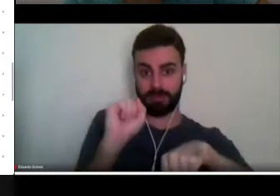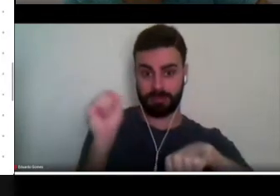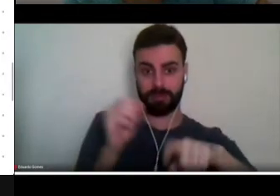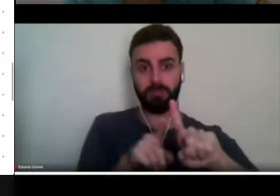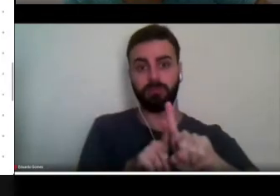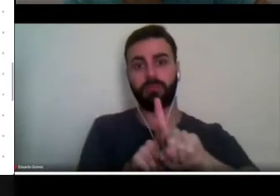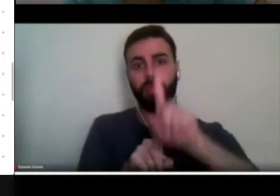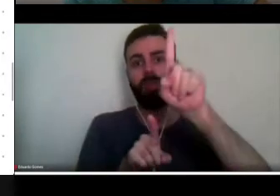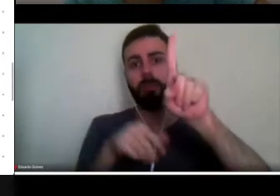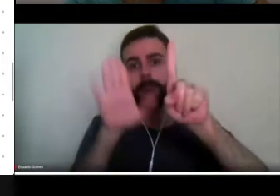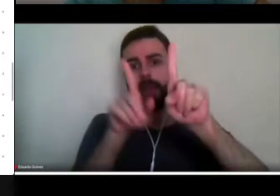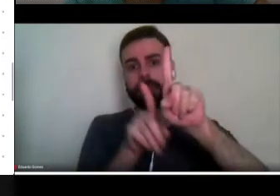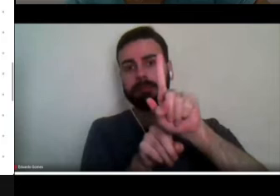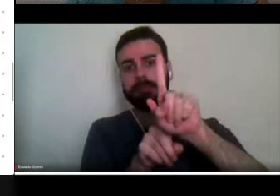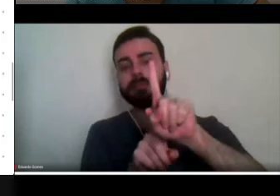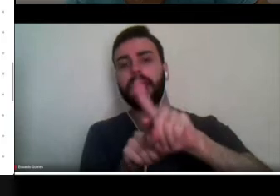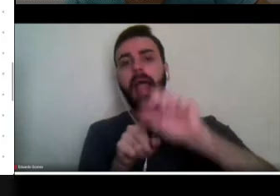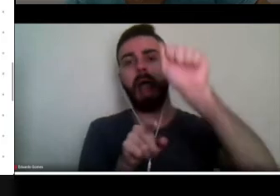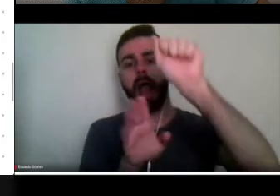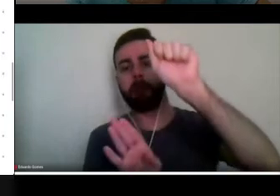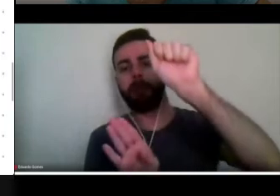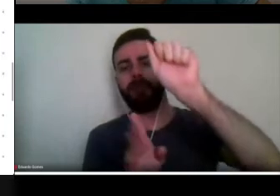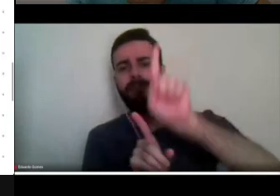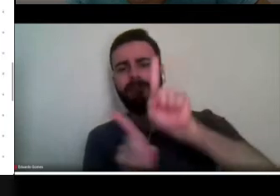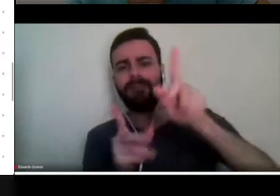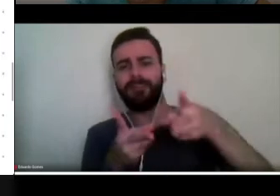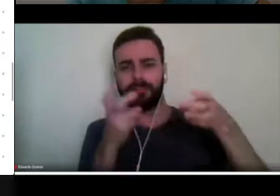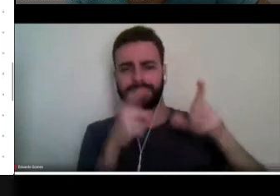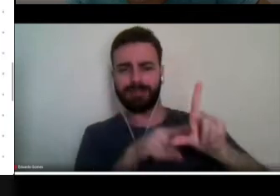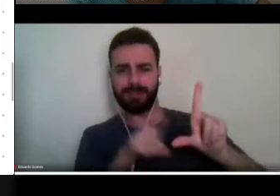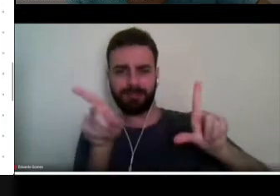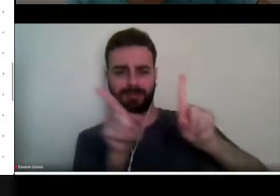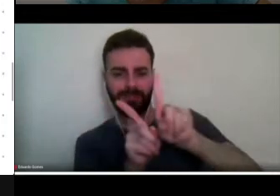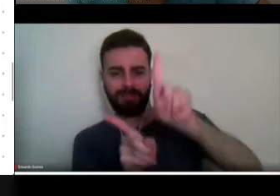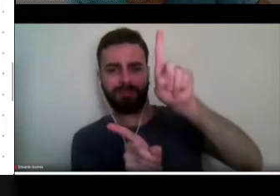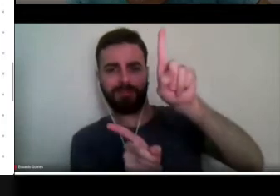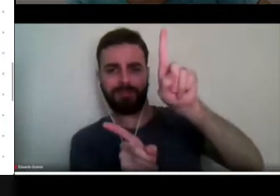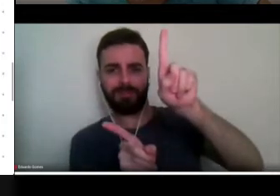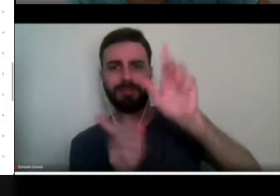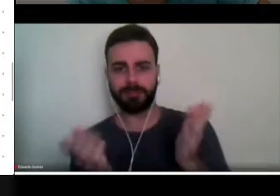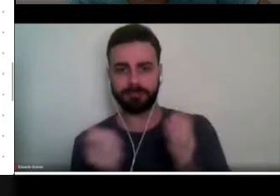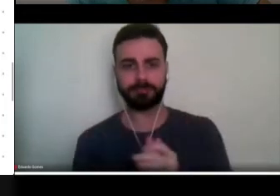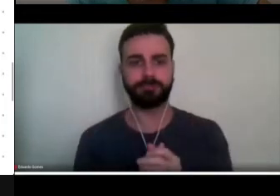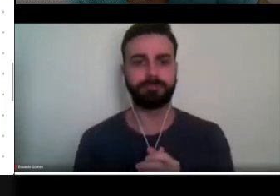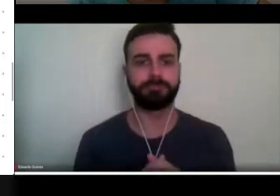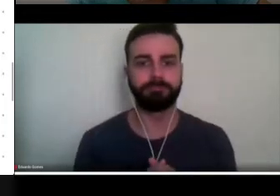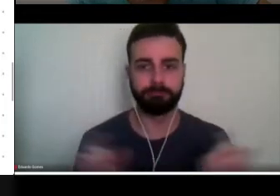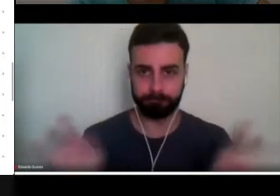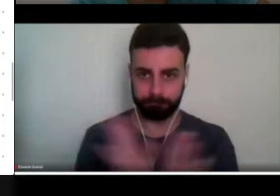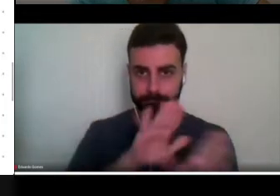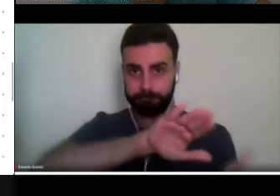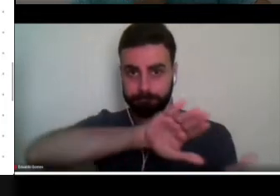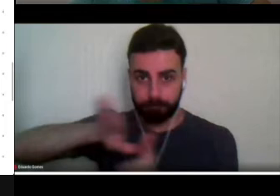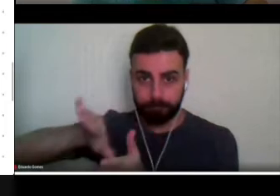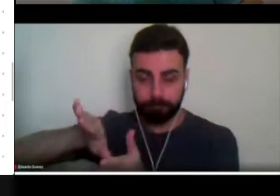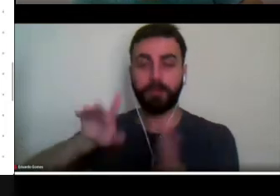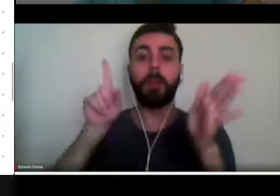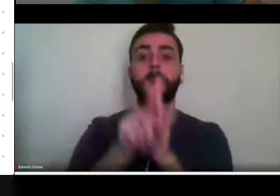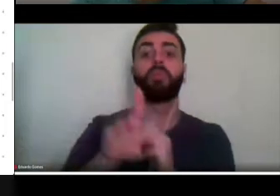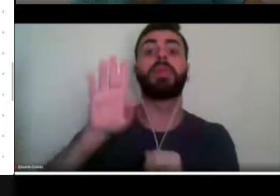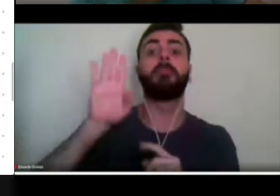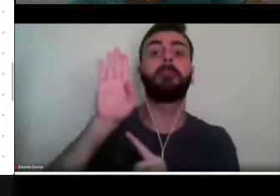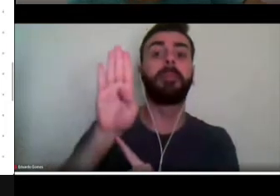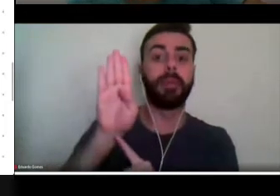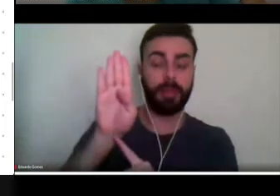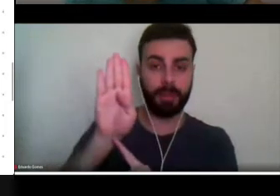Na letra B, ele pergunta: para que tempos A e B possuem a mesma posição? Aonde que